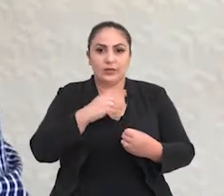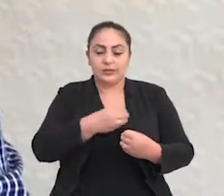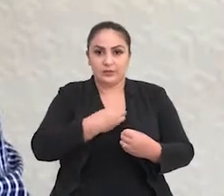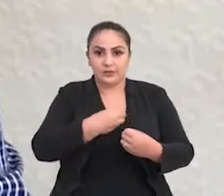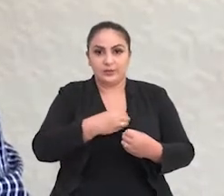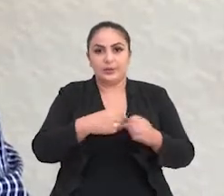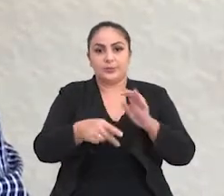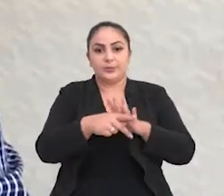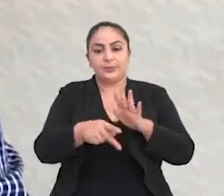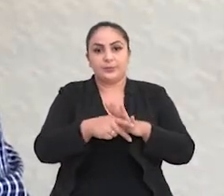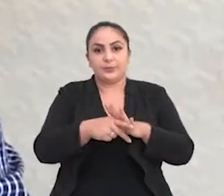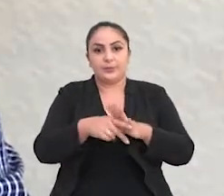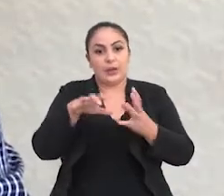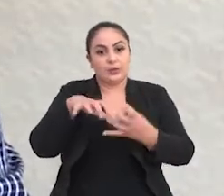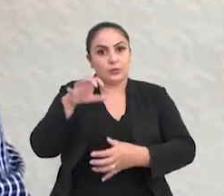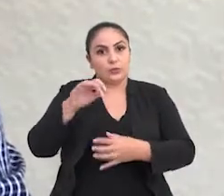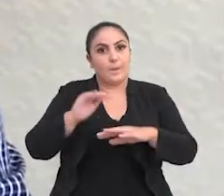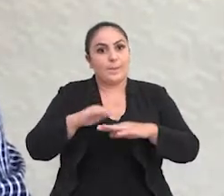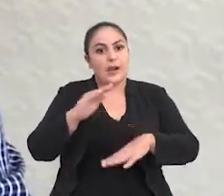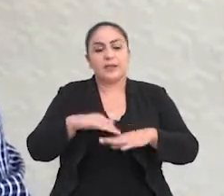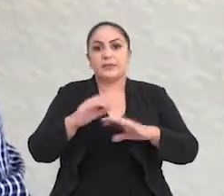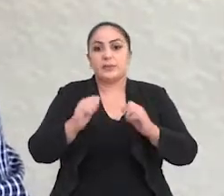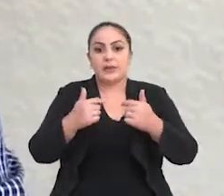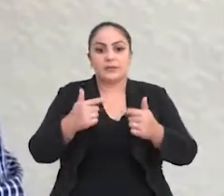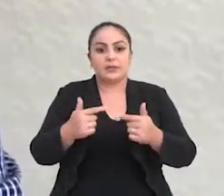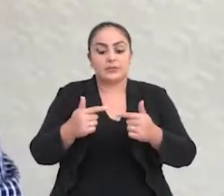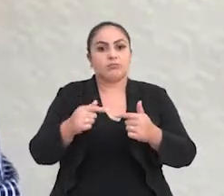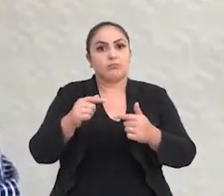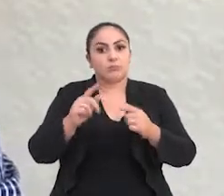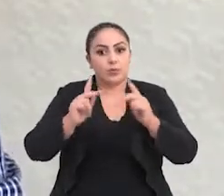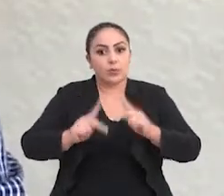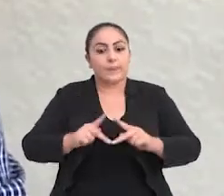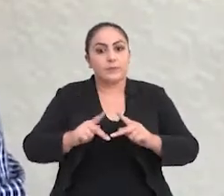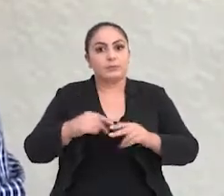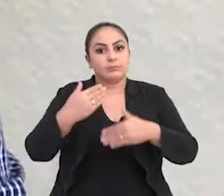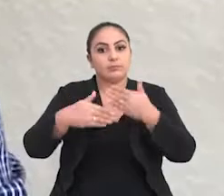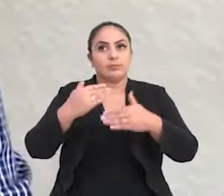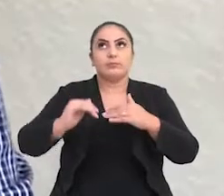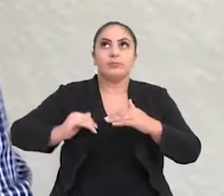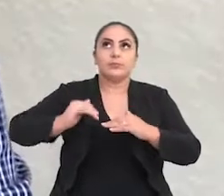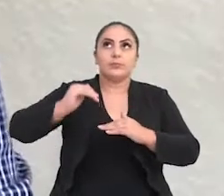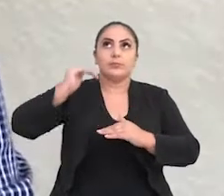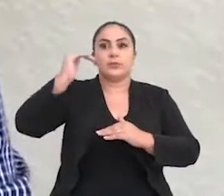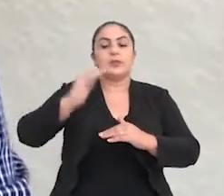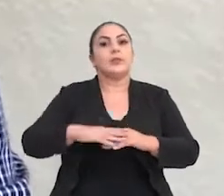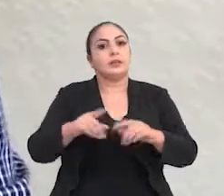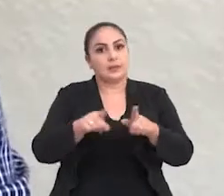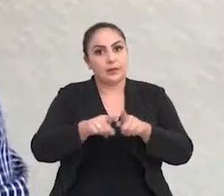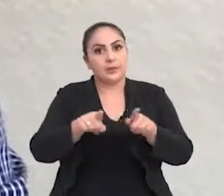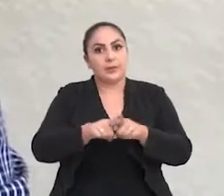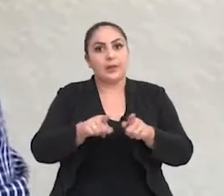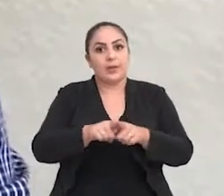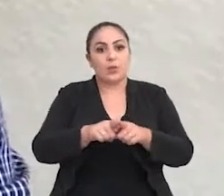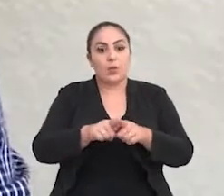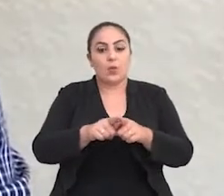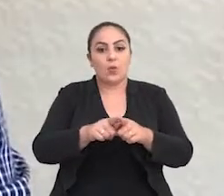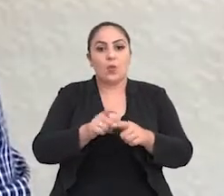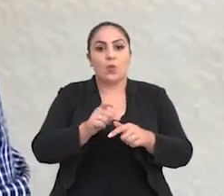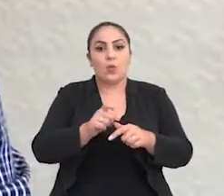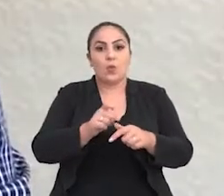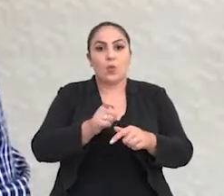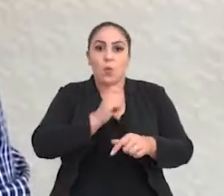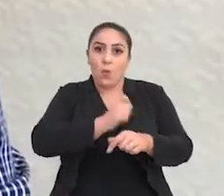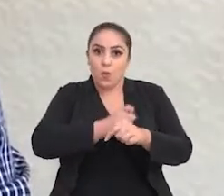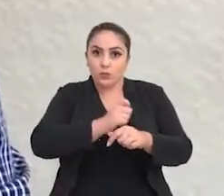muscular do adulto, né? Mas são indivíduos que ainda estão em crescimento. Consequentemente, o